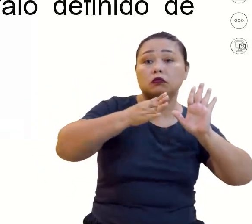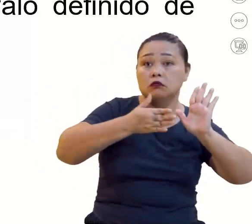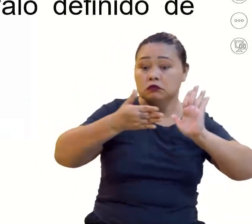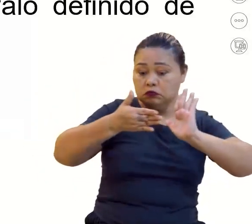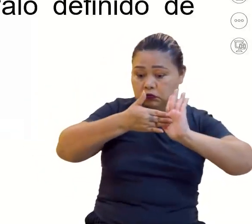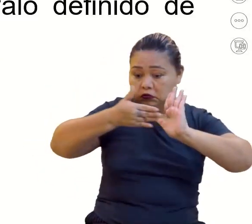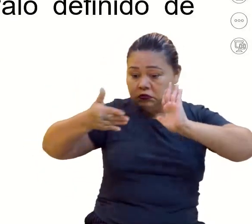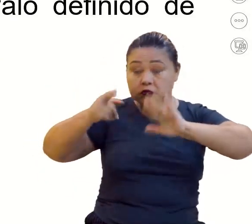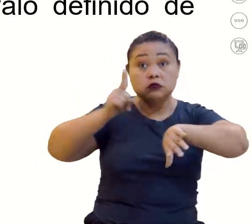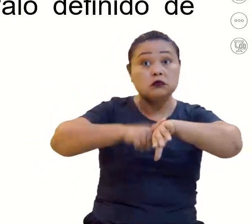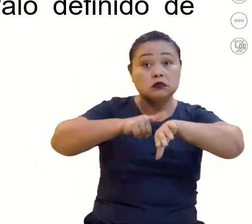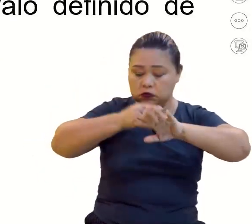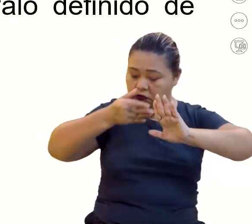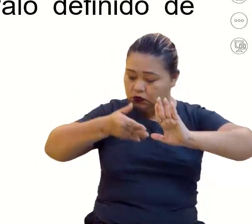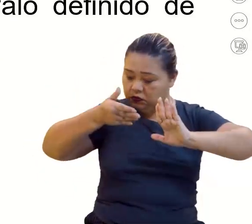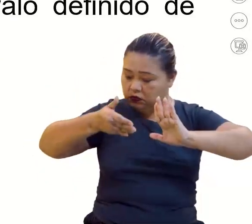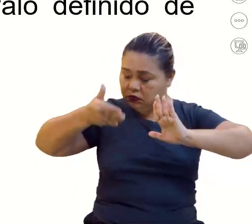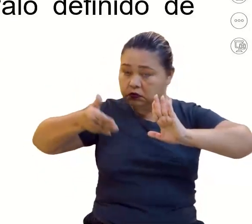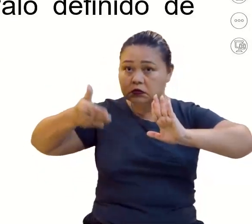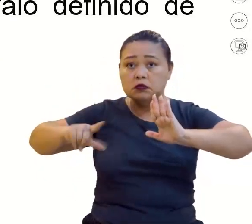de tempo,